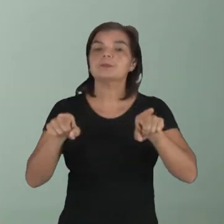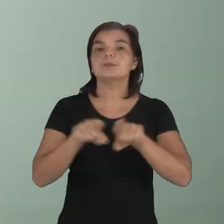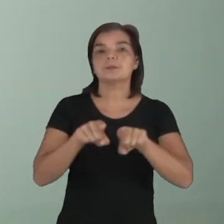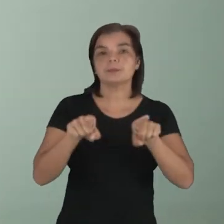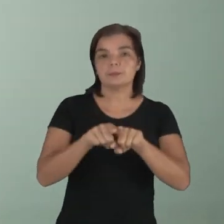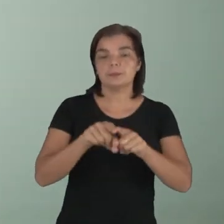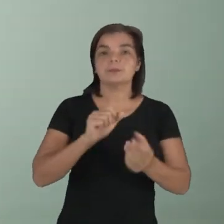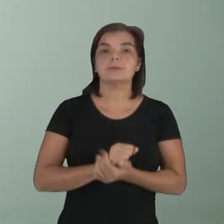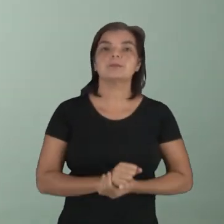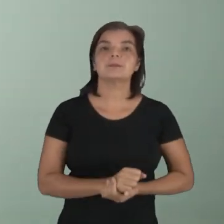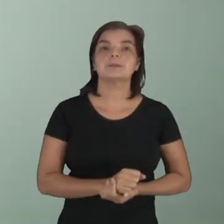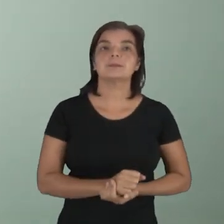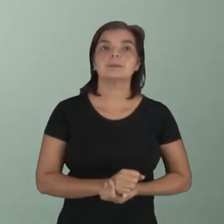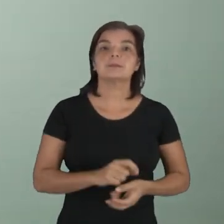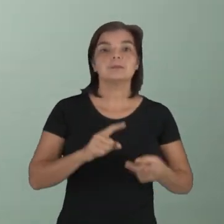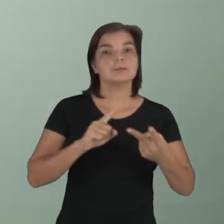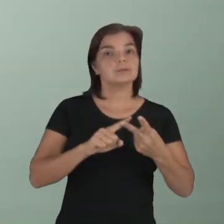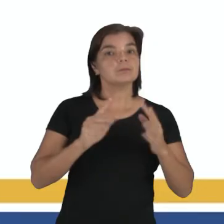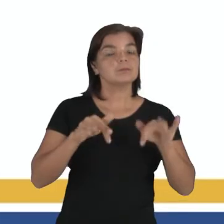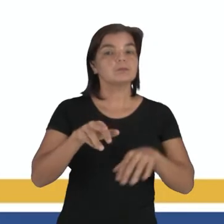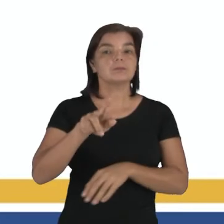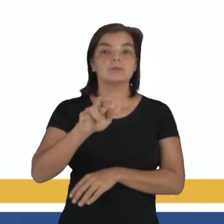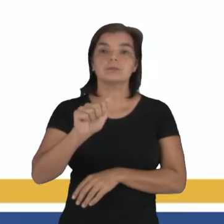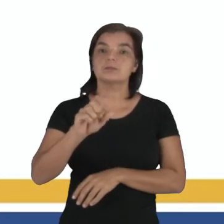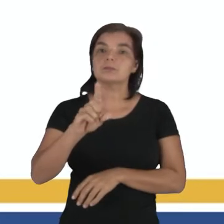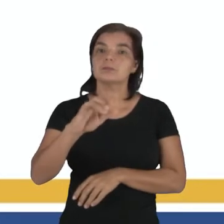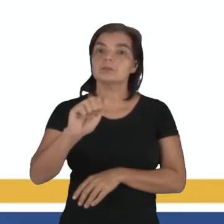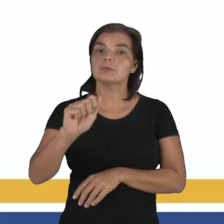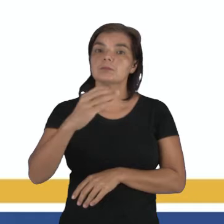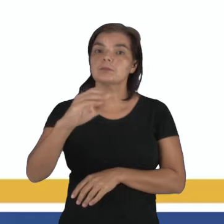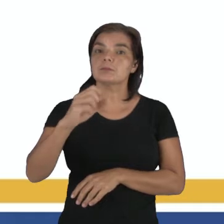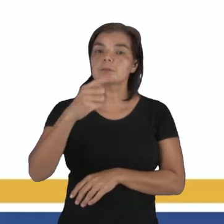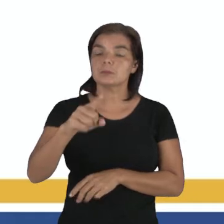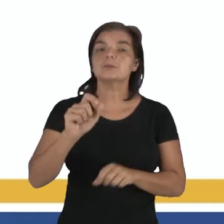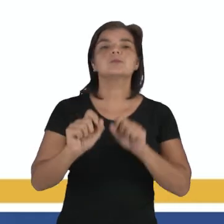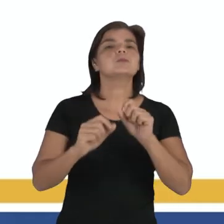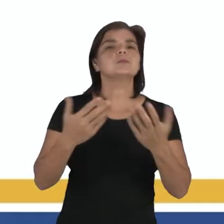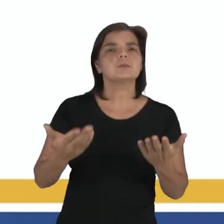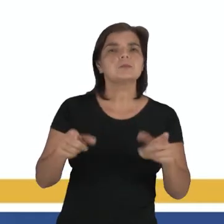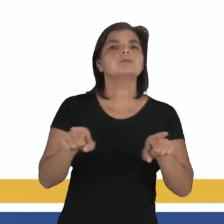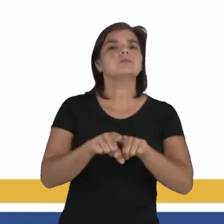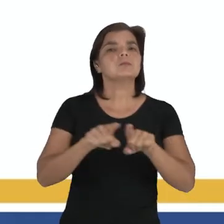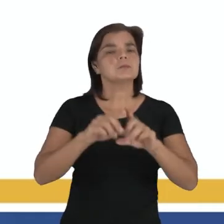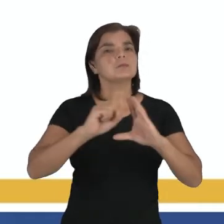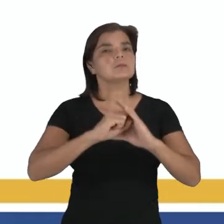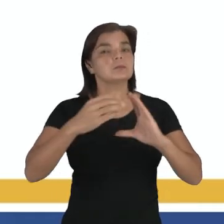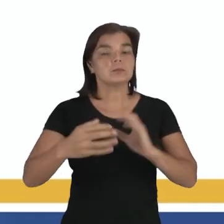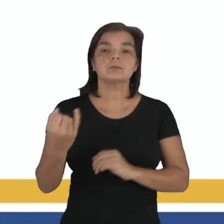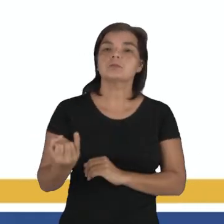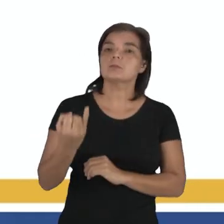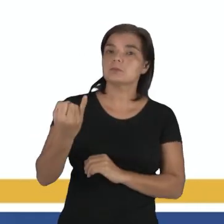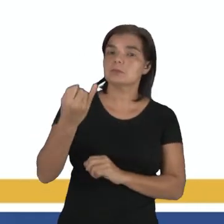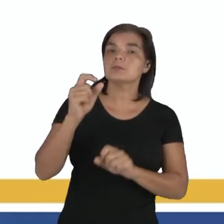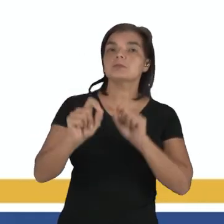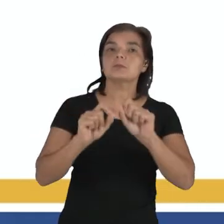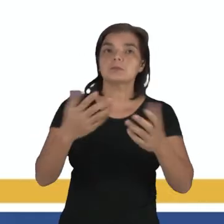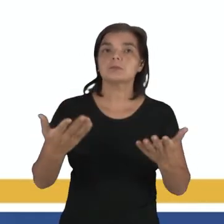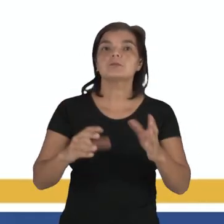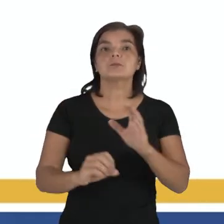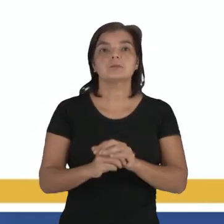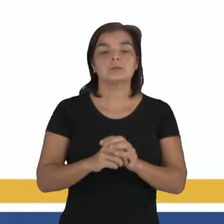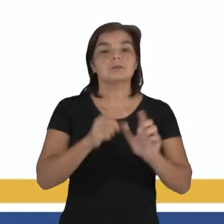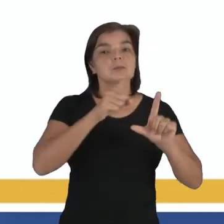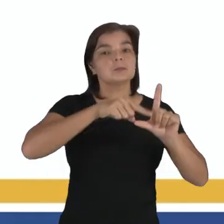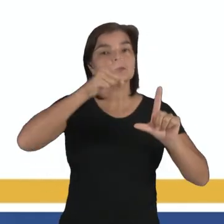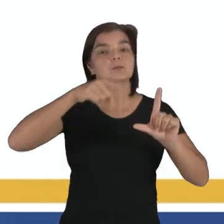são as correntes de convecção. E por fim, a gente tem a radiação. A radiação ela também tem característica bem importante, que ela vai ocorrer ali